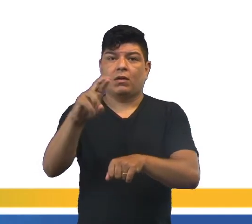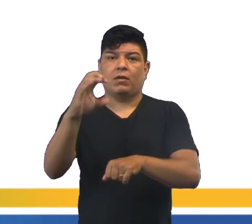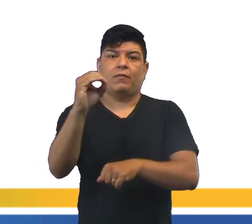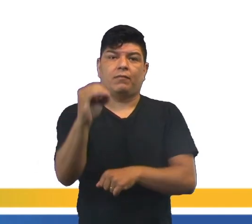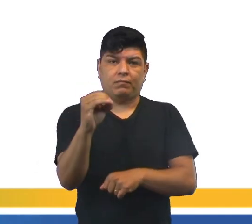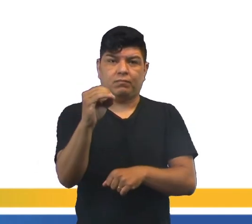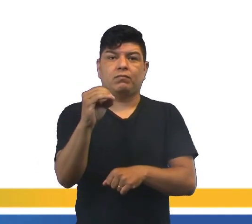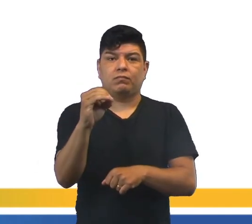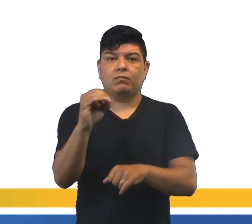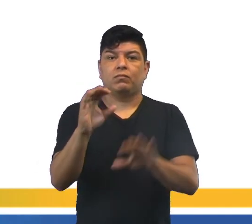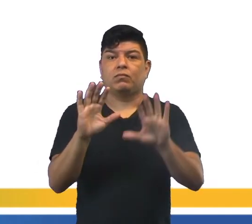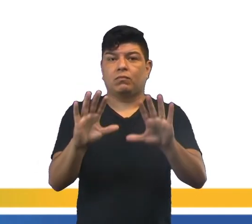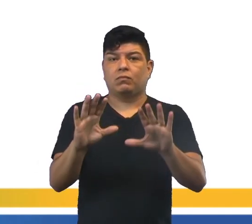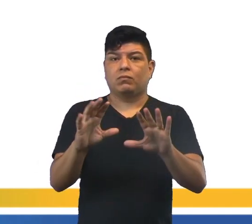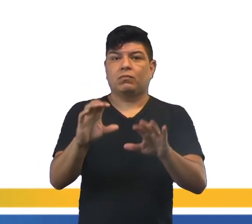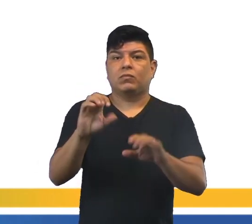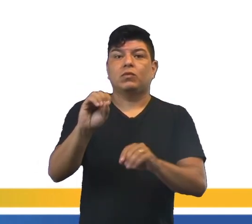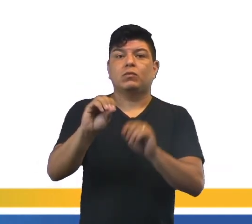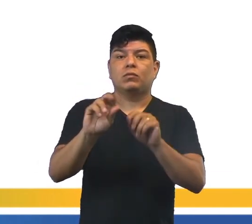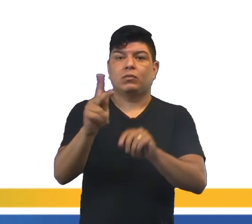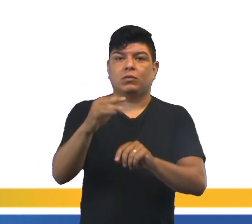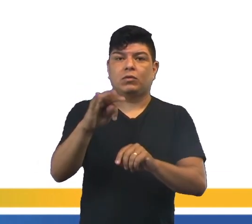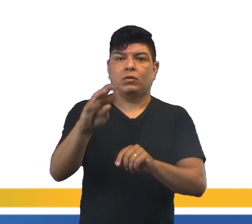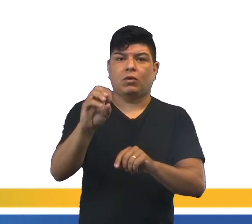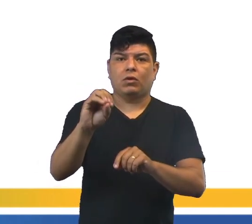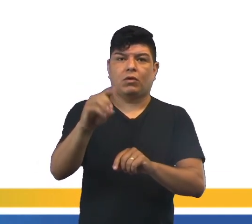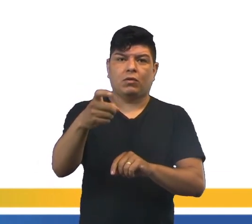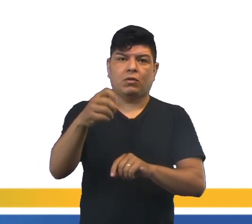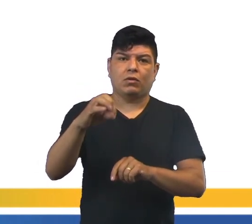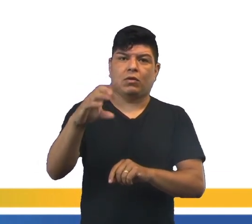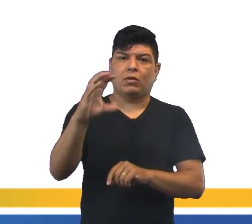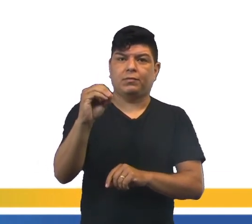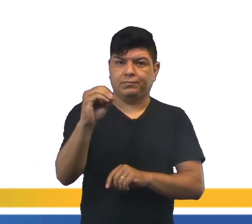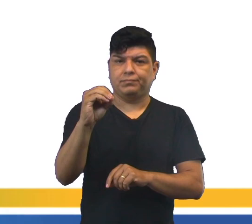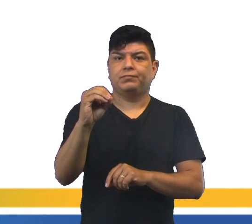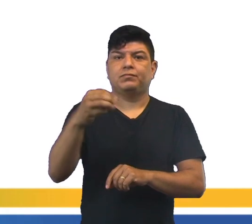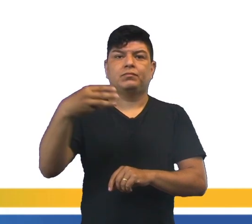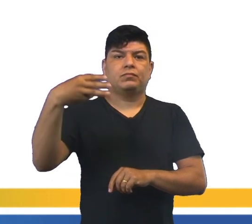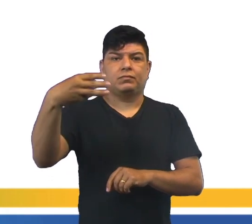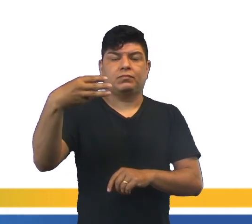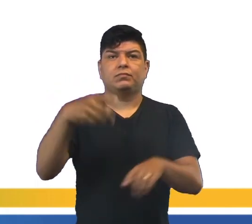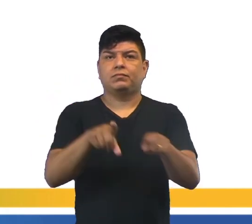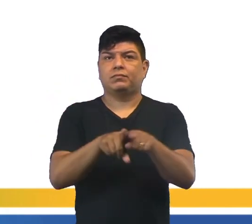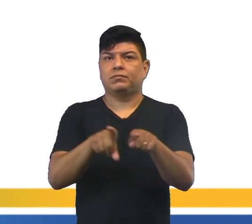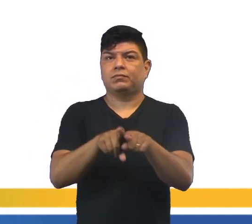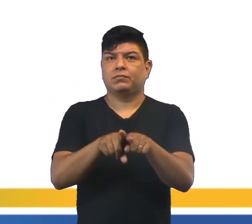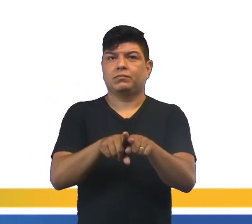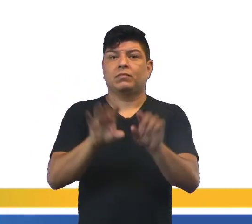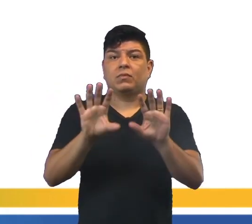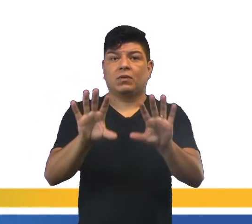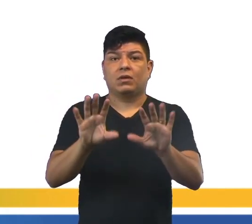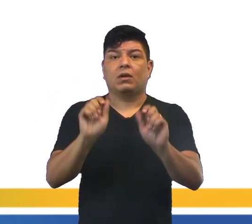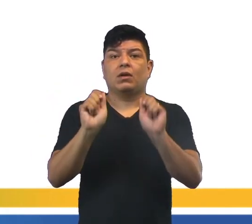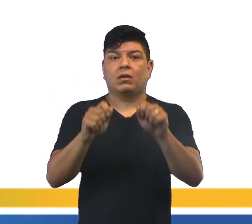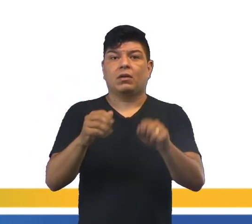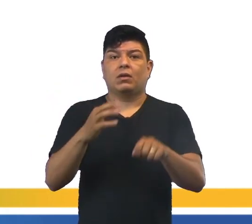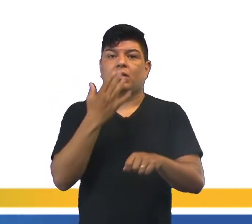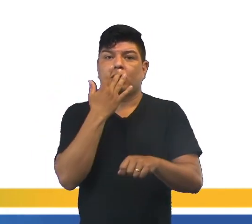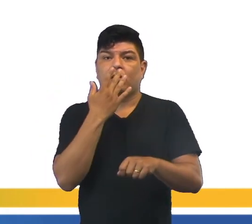precipitação do óxido de ferro 3, hidratado. Substância